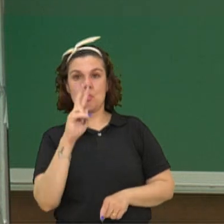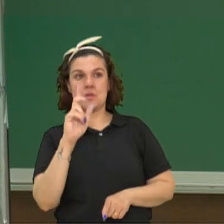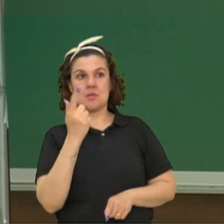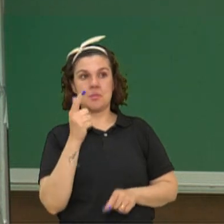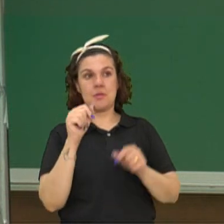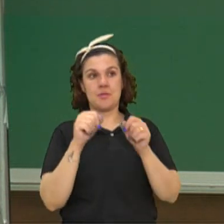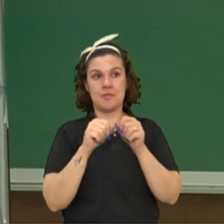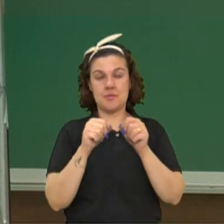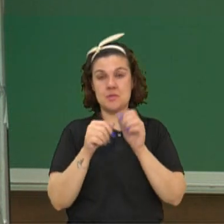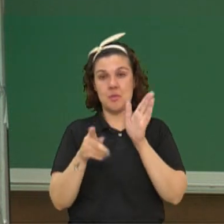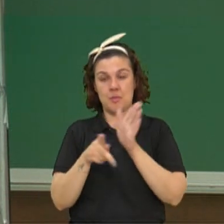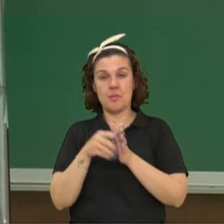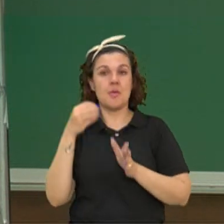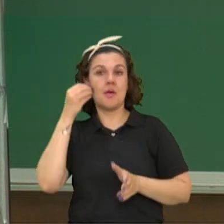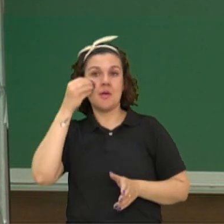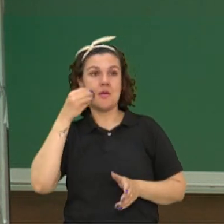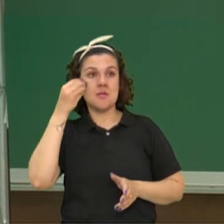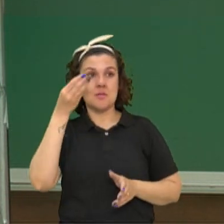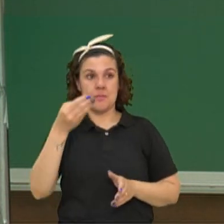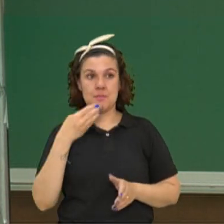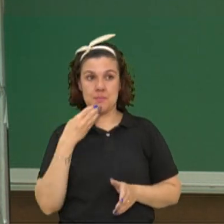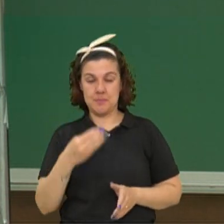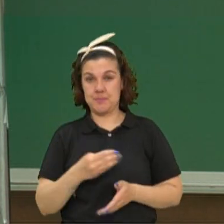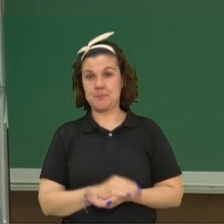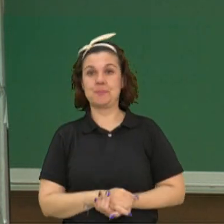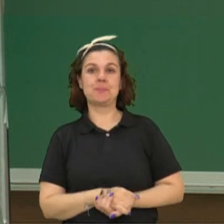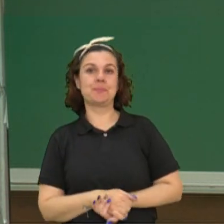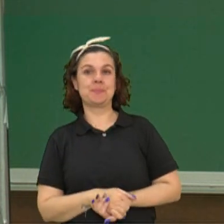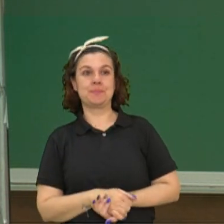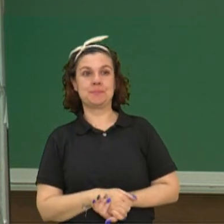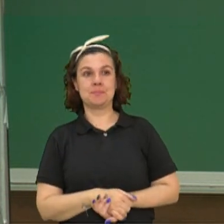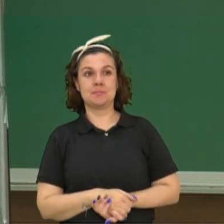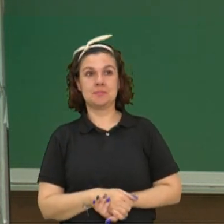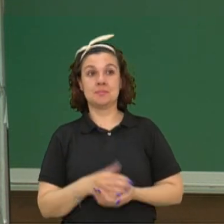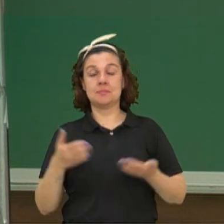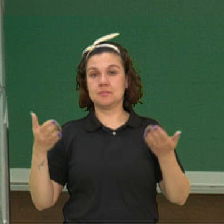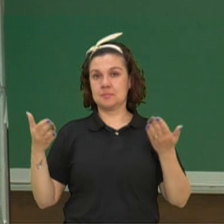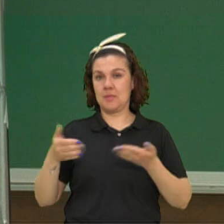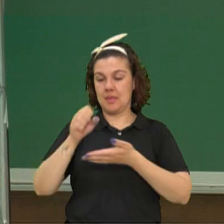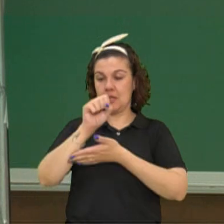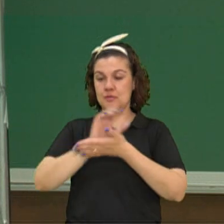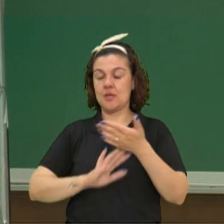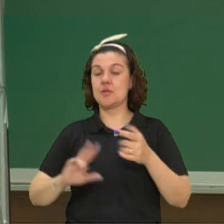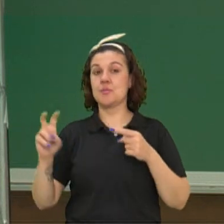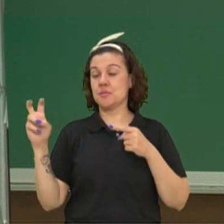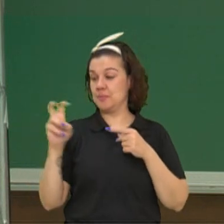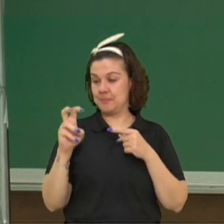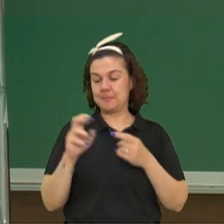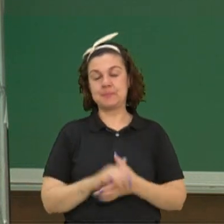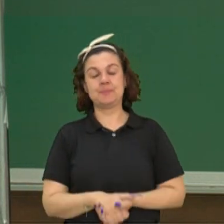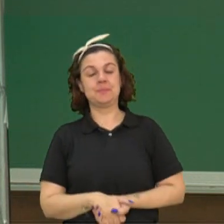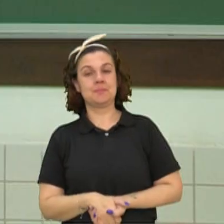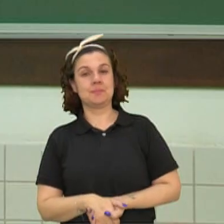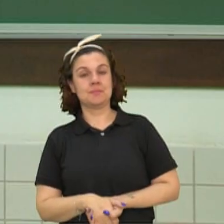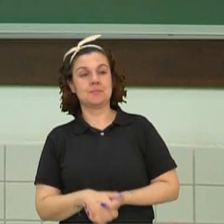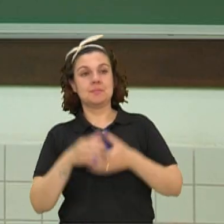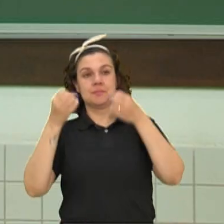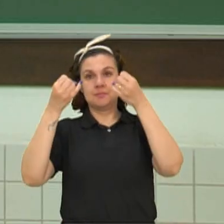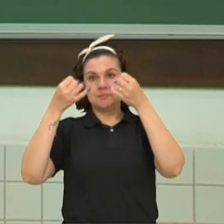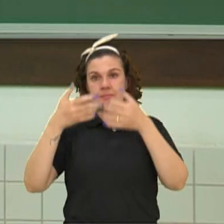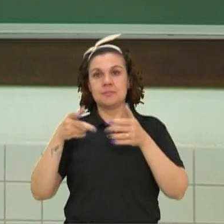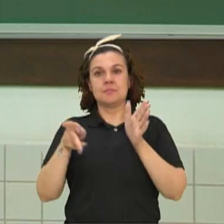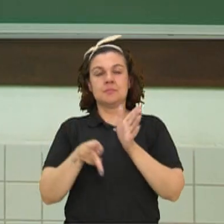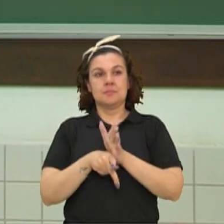para fazer o experimento que o exercício nos trouxe. Vamos então para a atividade 5, que fala